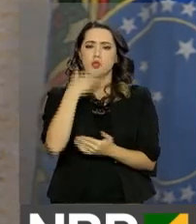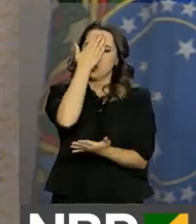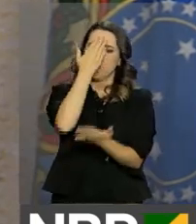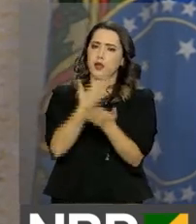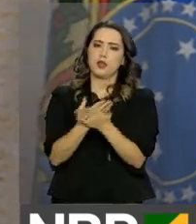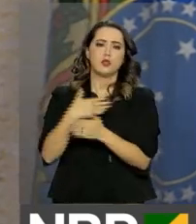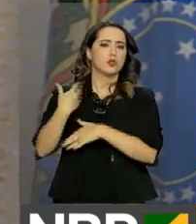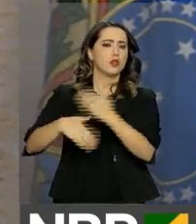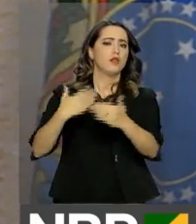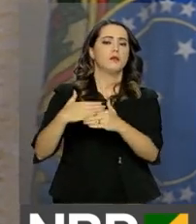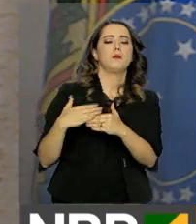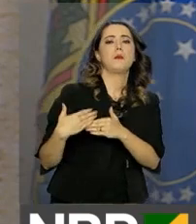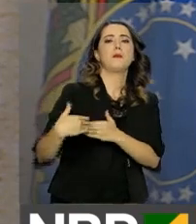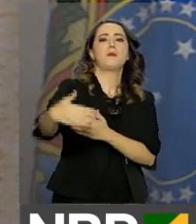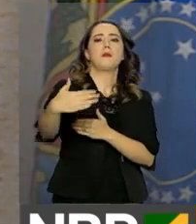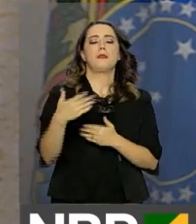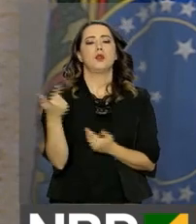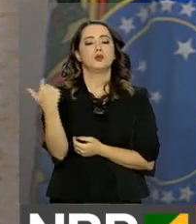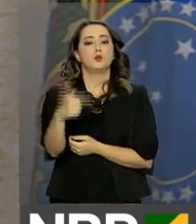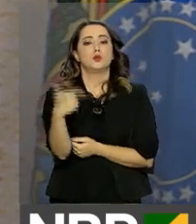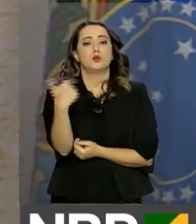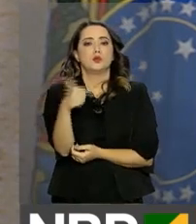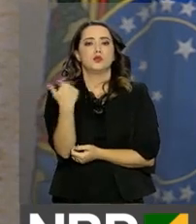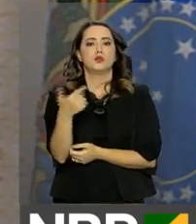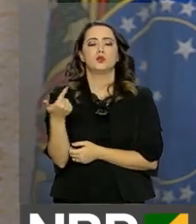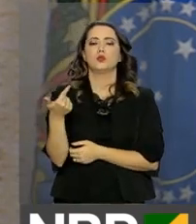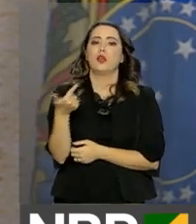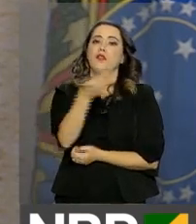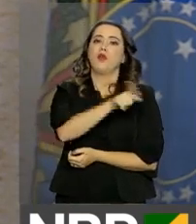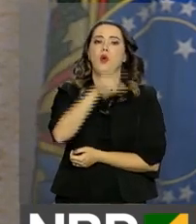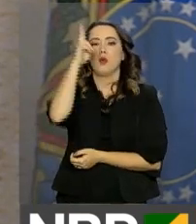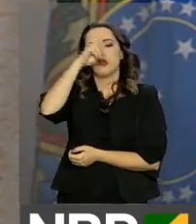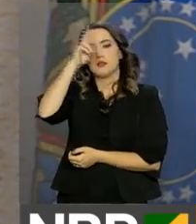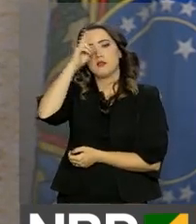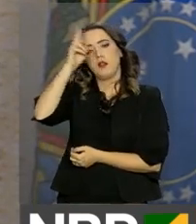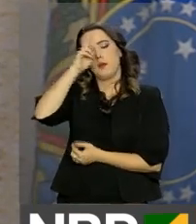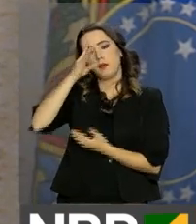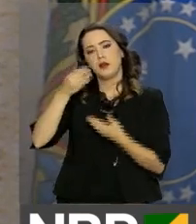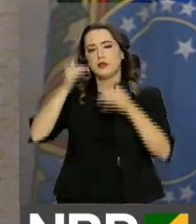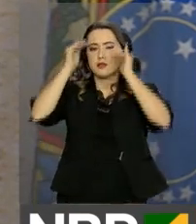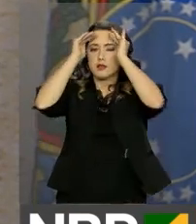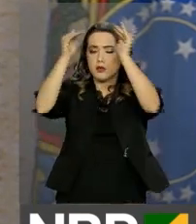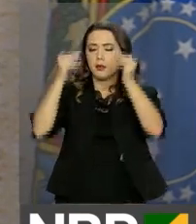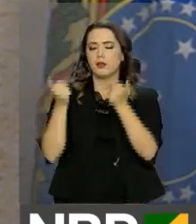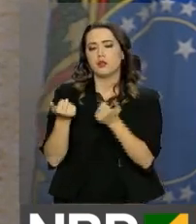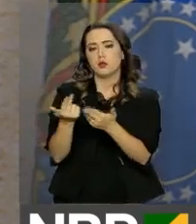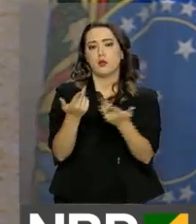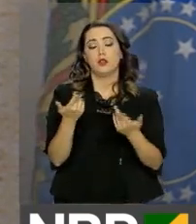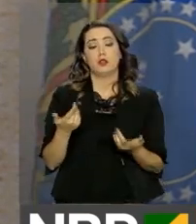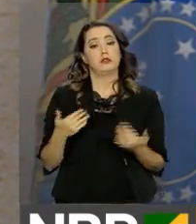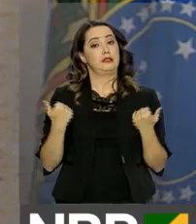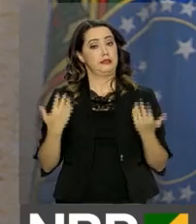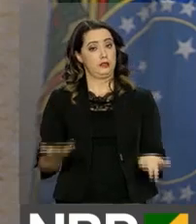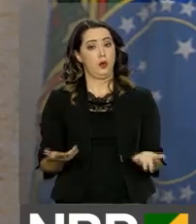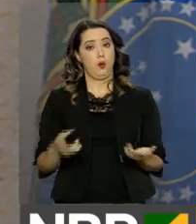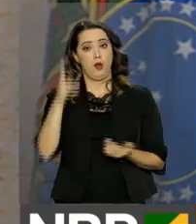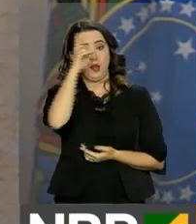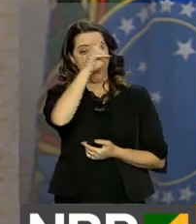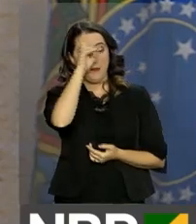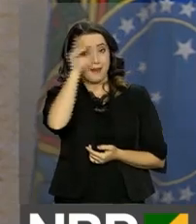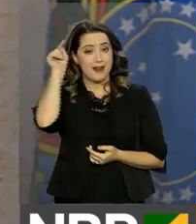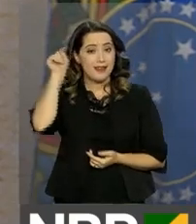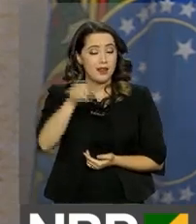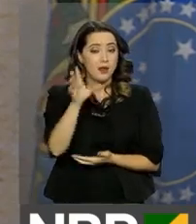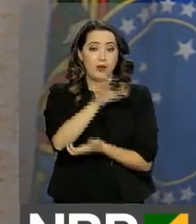se cuidaram, ou não cuidamos ao longo do tempo, de fazer relembranças e homenagens desta natureza. Portanto, relembrar este